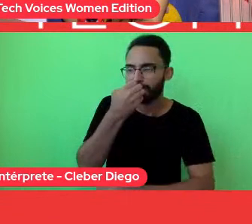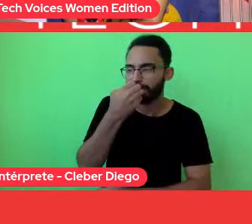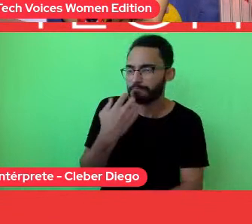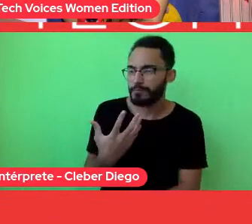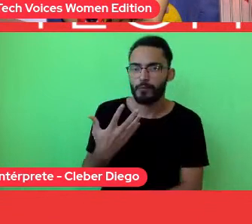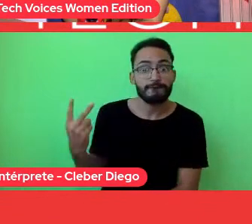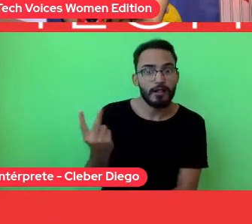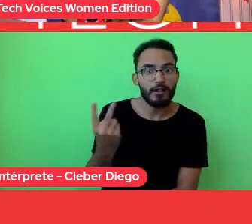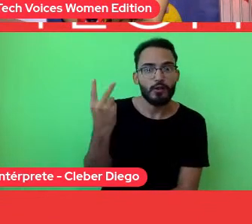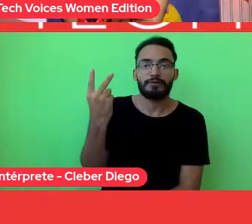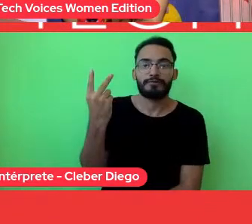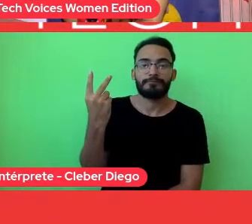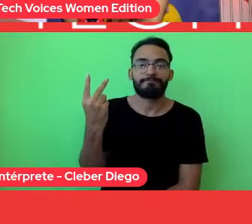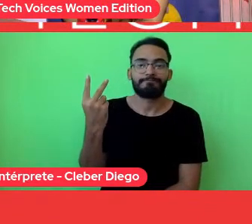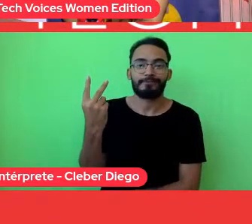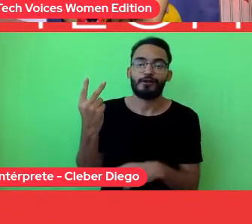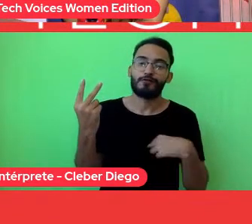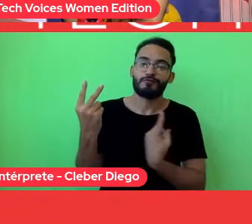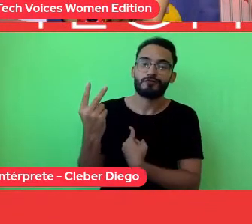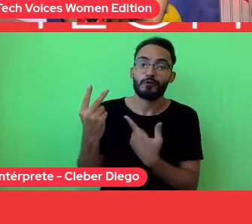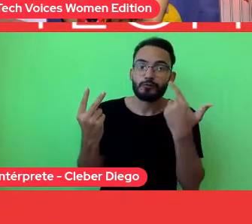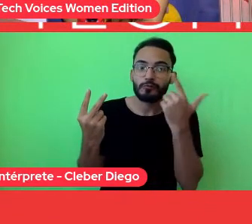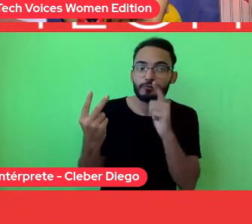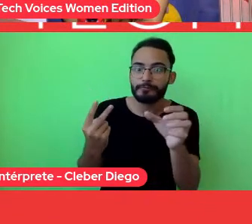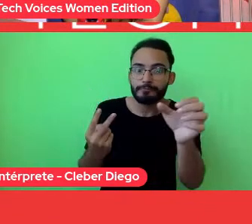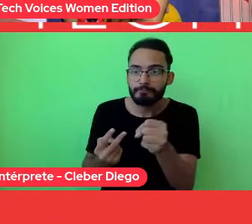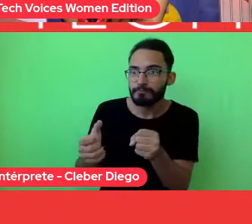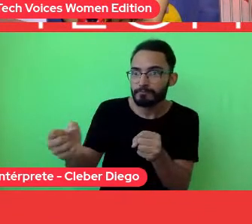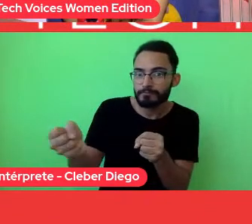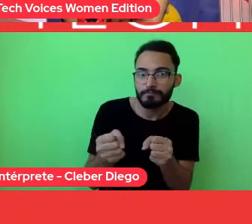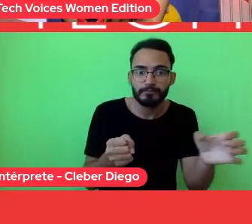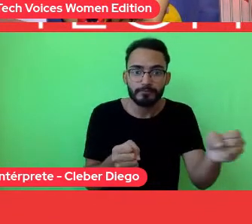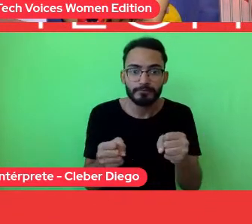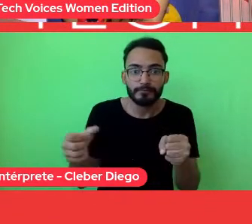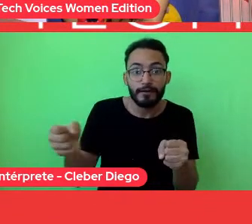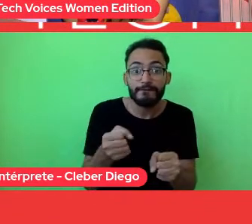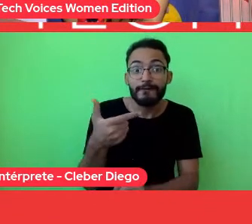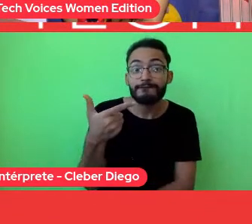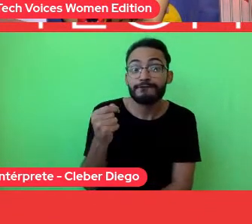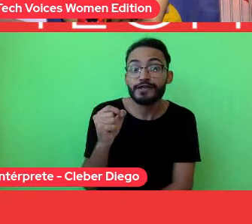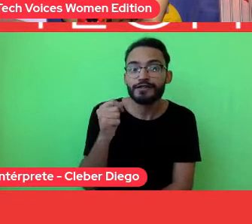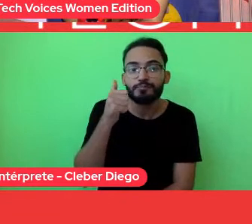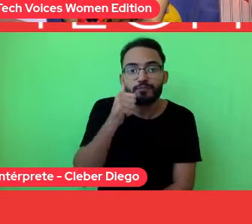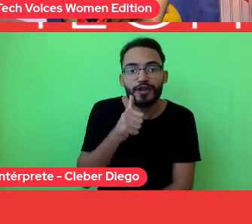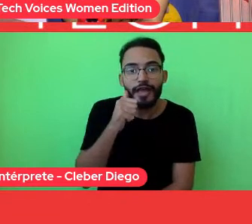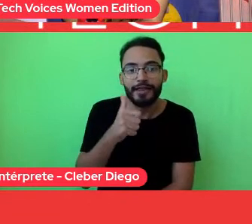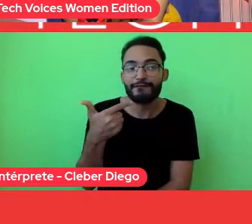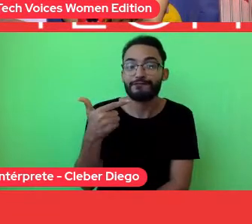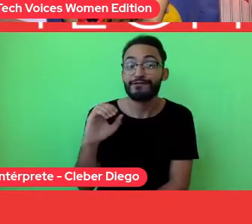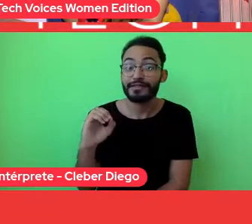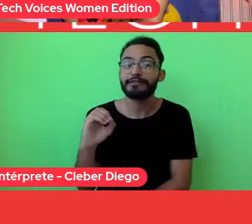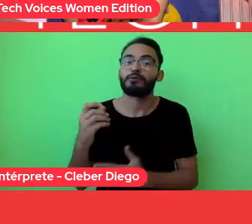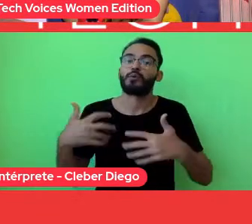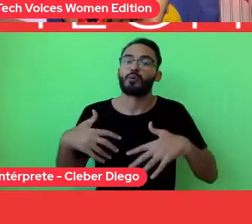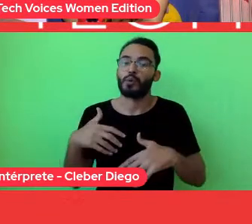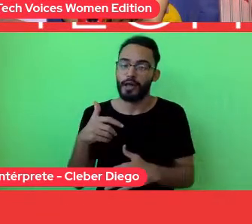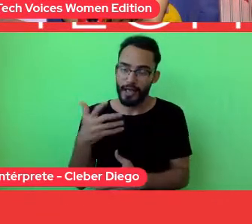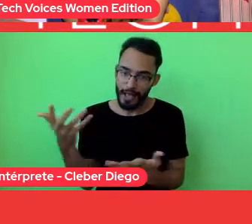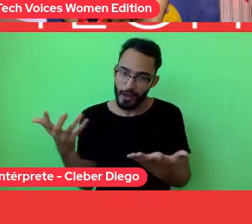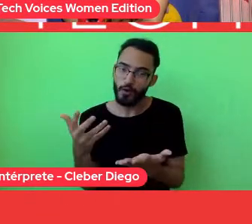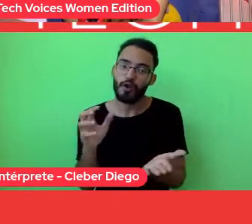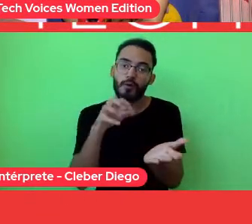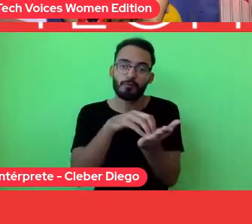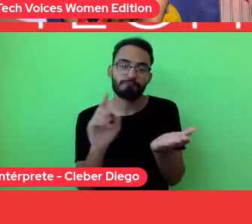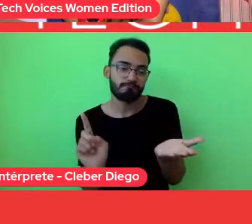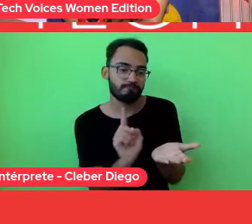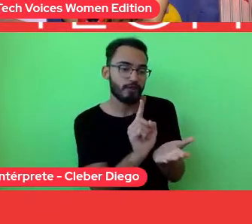de valor, porque a gente conseguiu trazer 20 mulheres. Então, essas 20 mulheres hoje, elas estão nas nossas unidades de negócio,